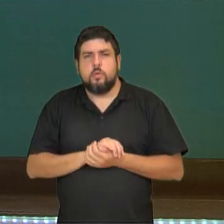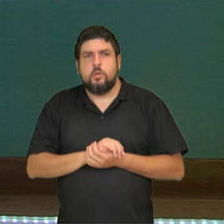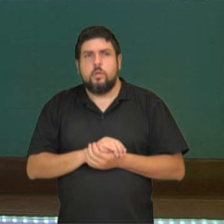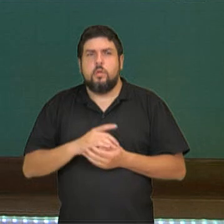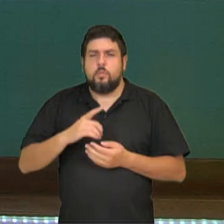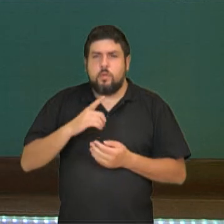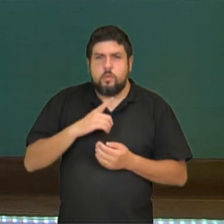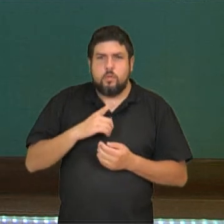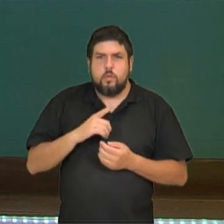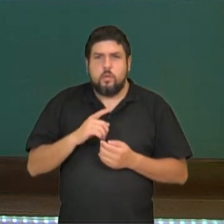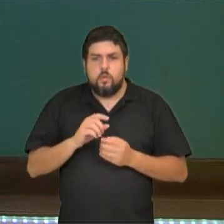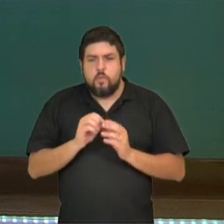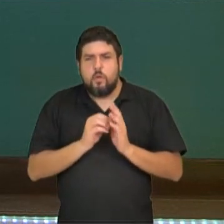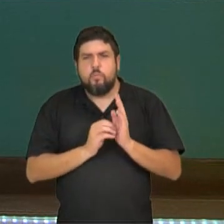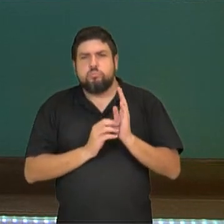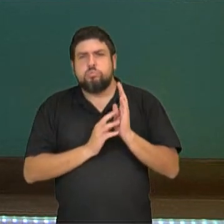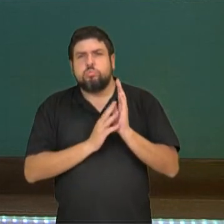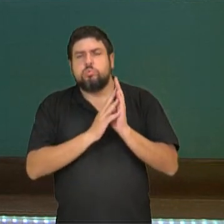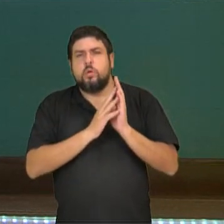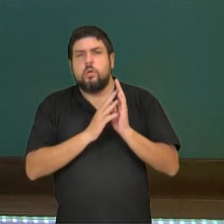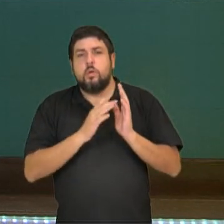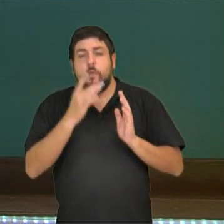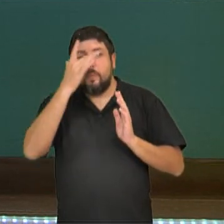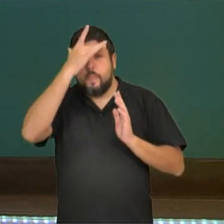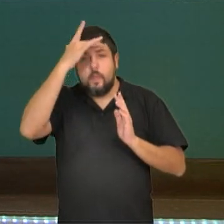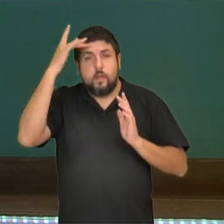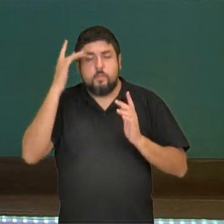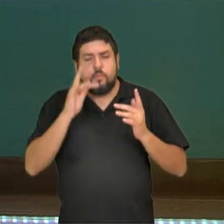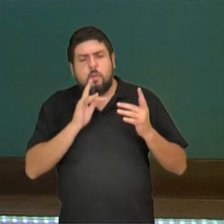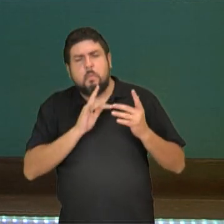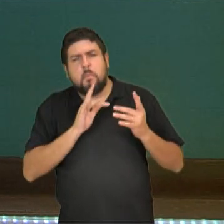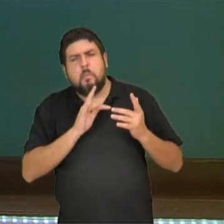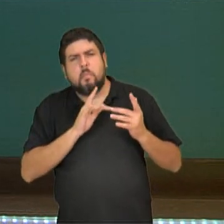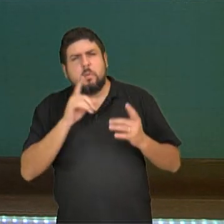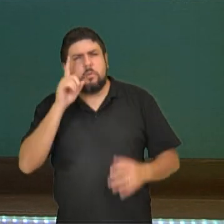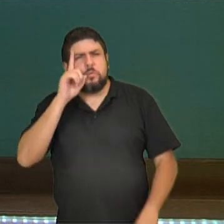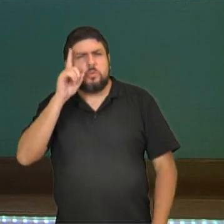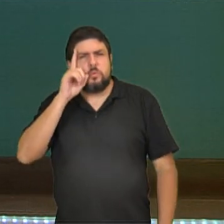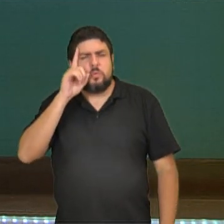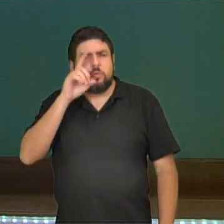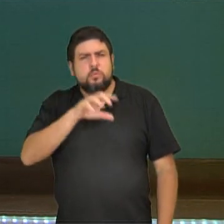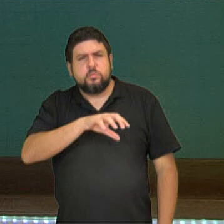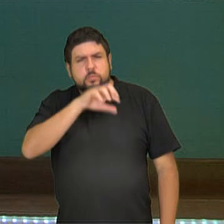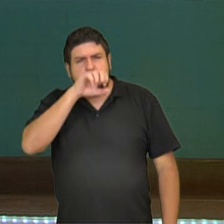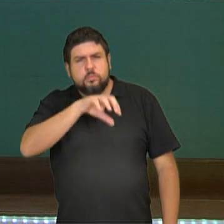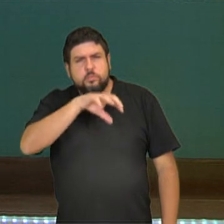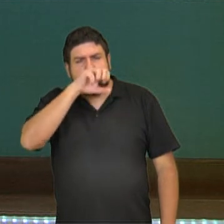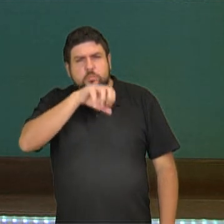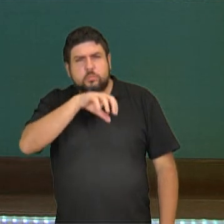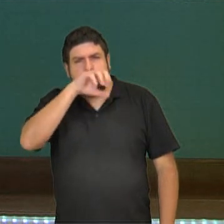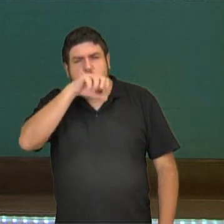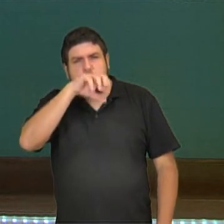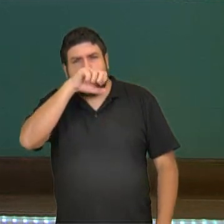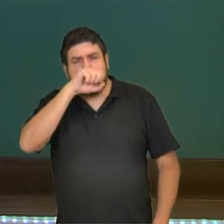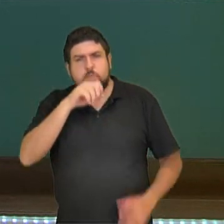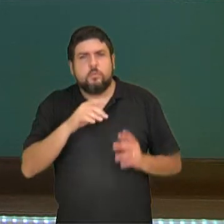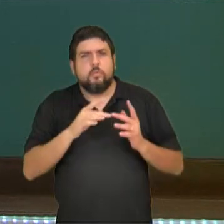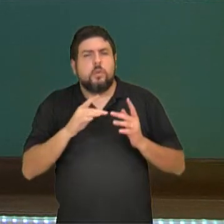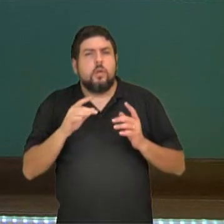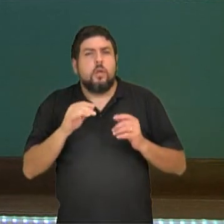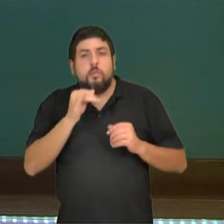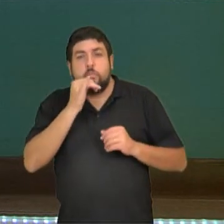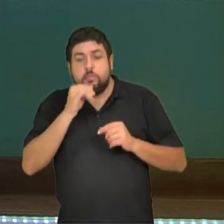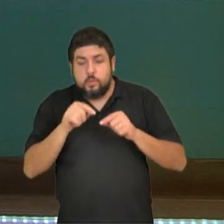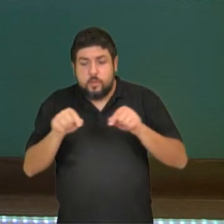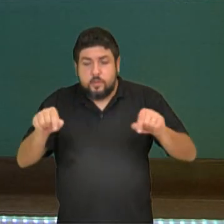muito desse aspergillus, a pessoa convivendo nessa casa, todo dia respirando esse ambiente, numa sala, num